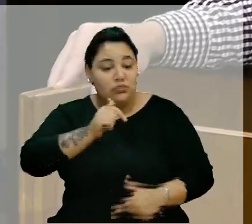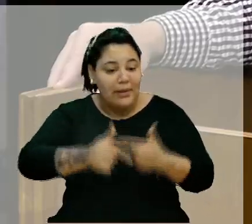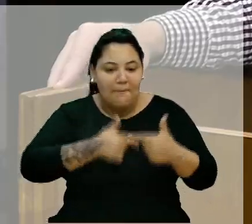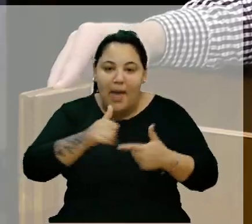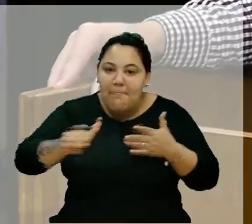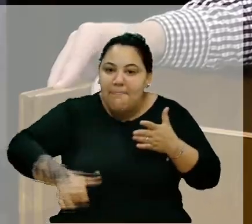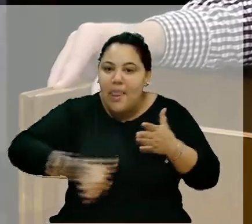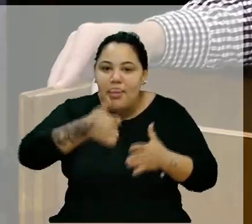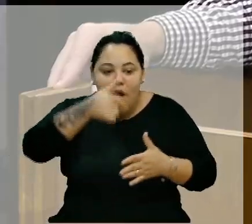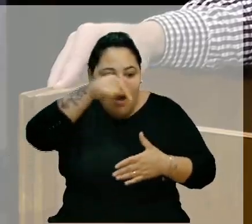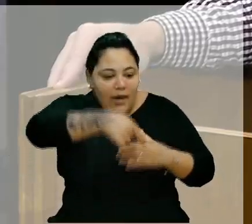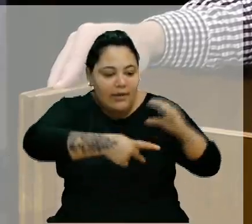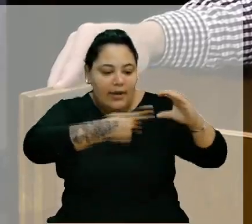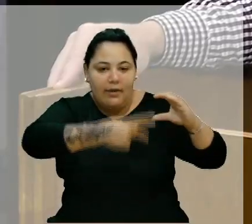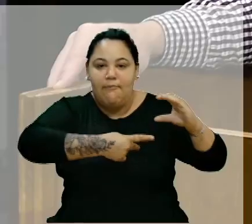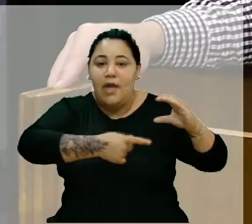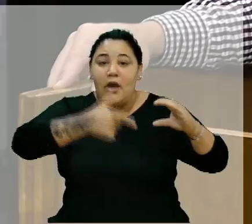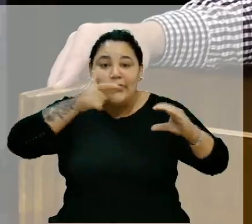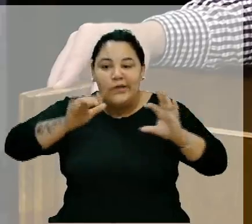consiga discutir outros temas,